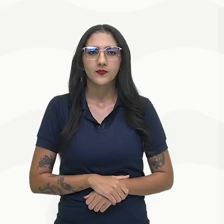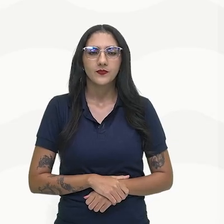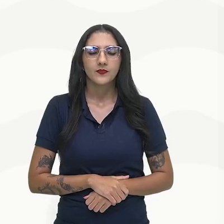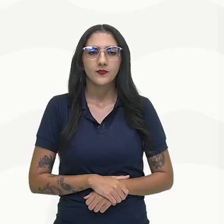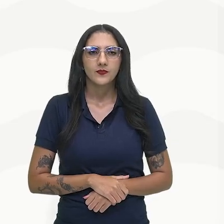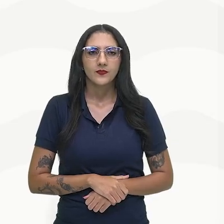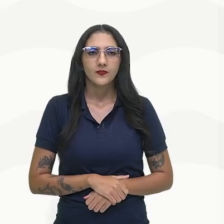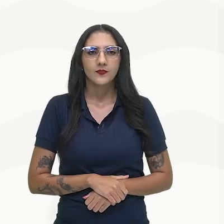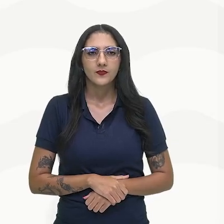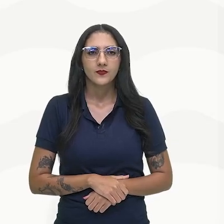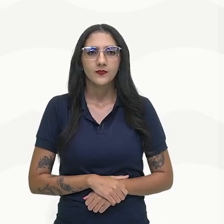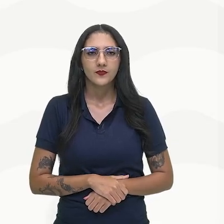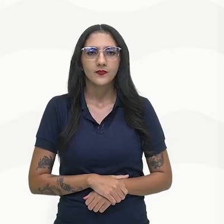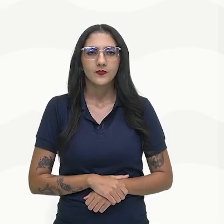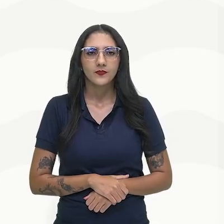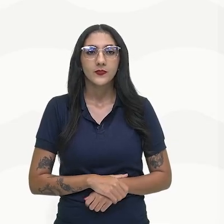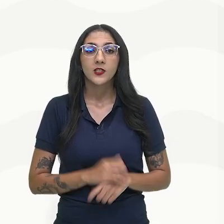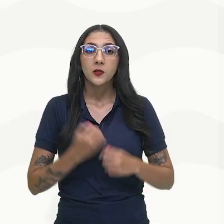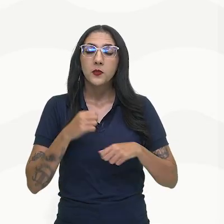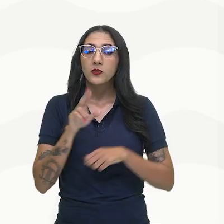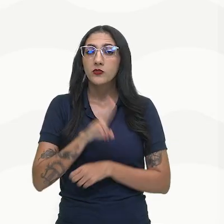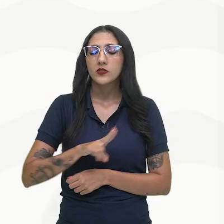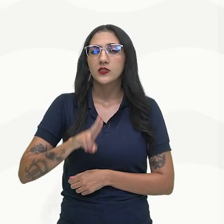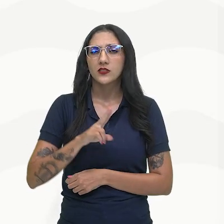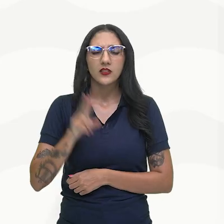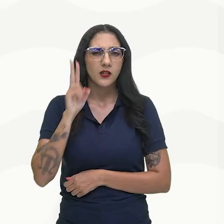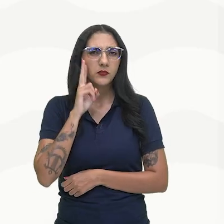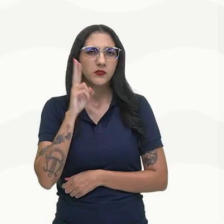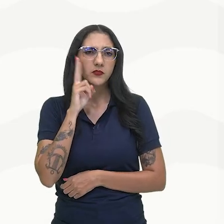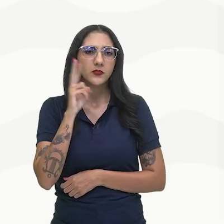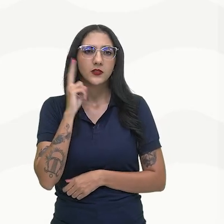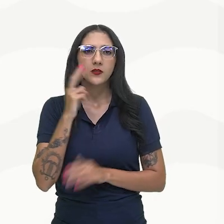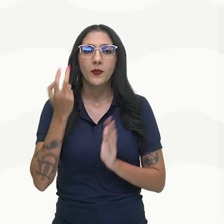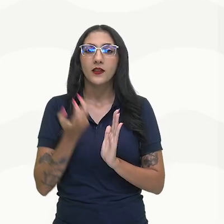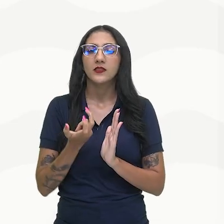A gente vai usar a diferença aqui, né?